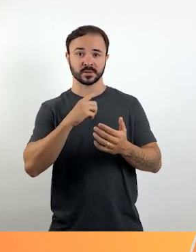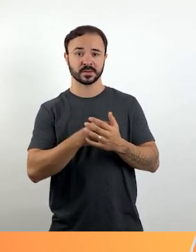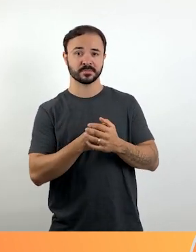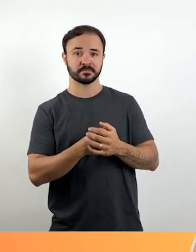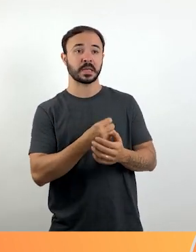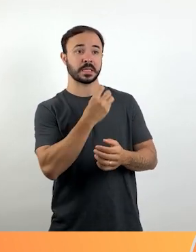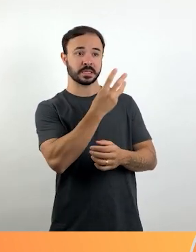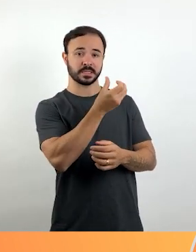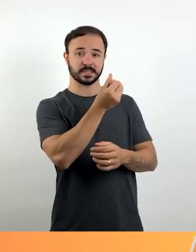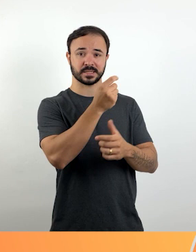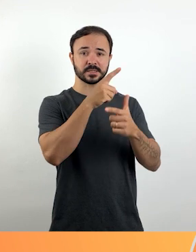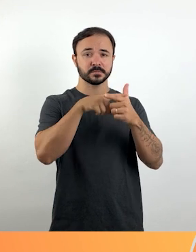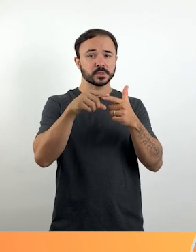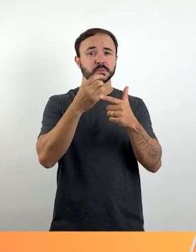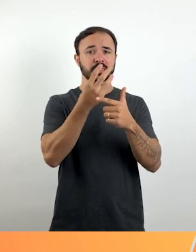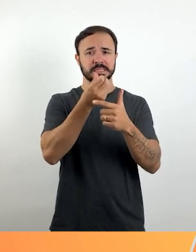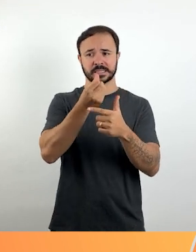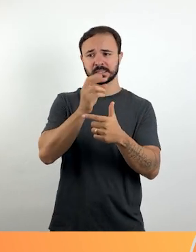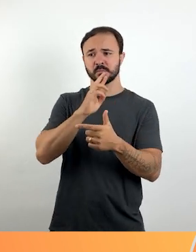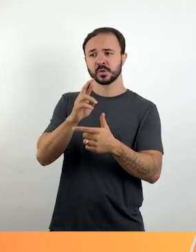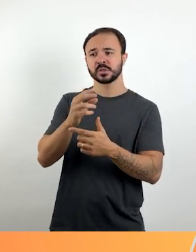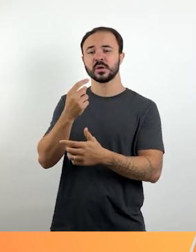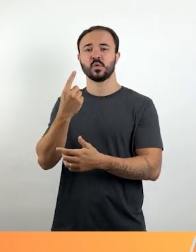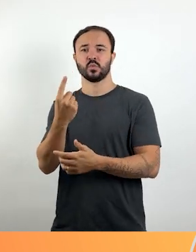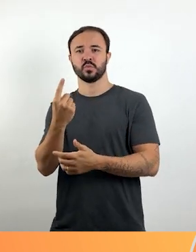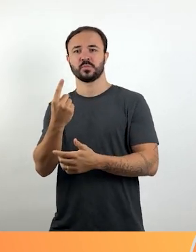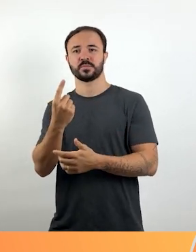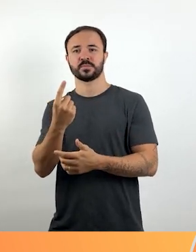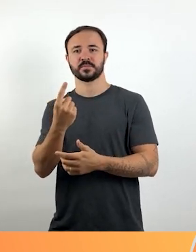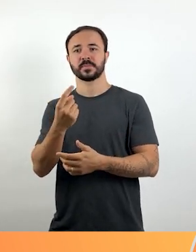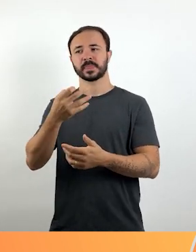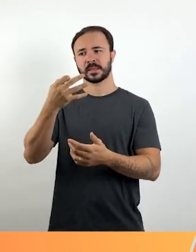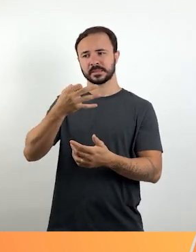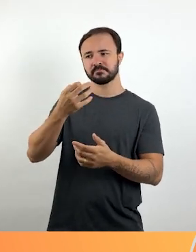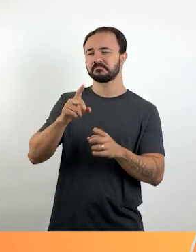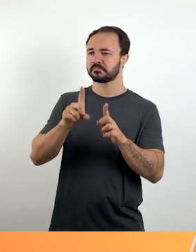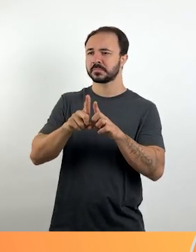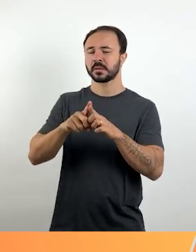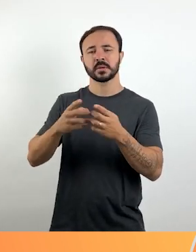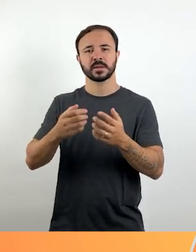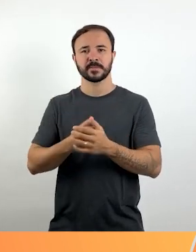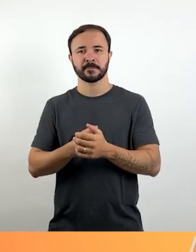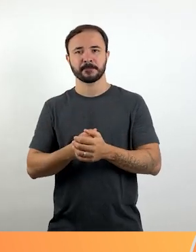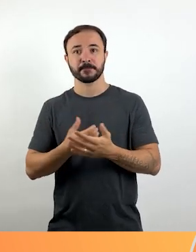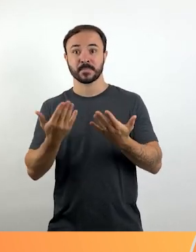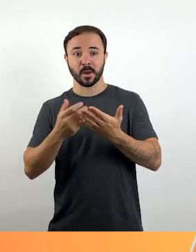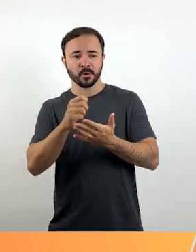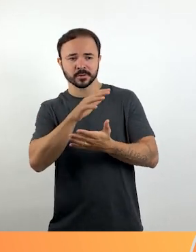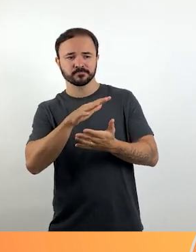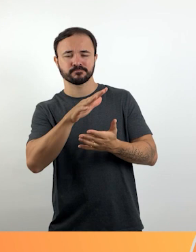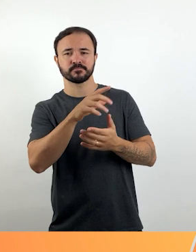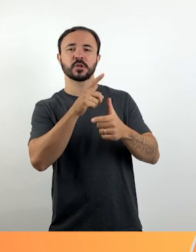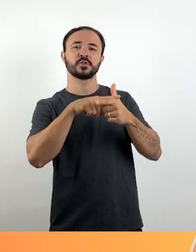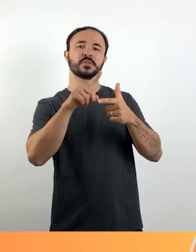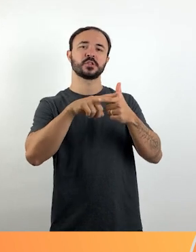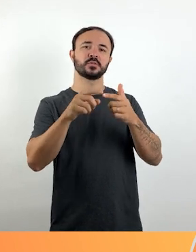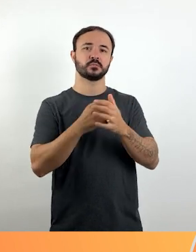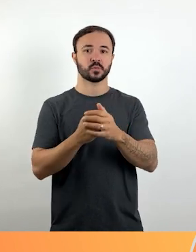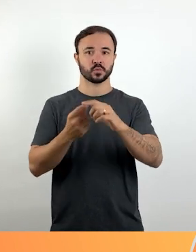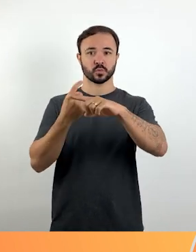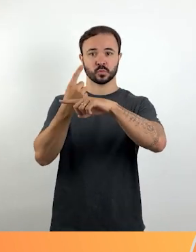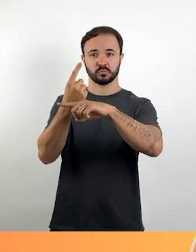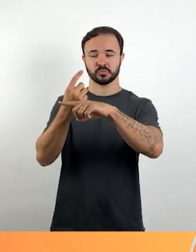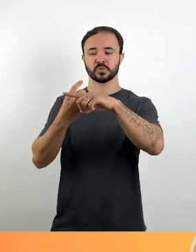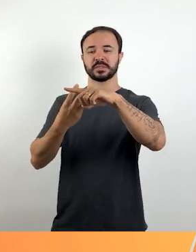36 por 4 é 9, vezes 1, 9. E aí, isso está dividido por 1 sobre